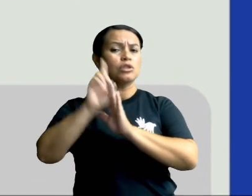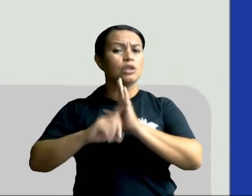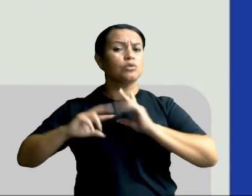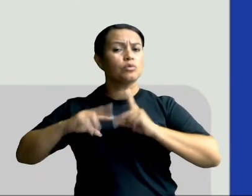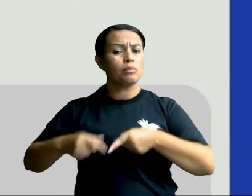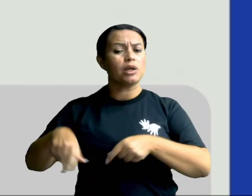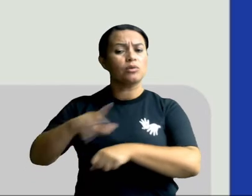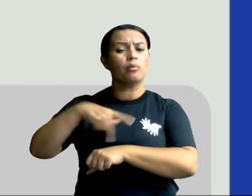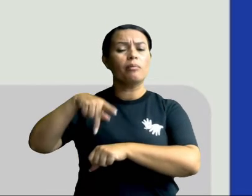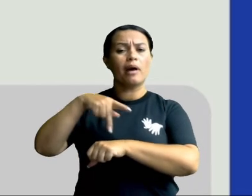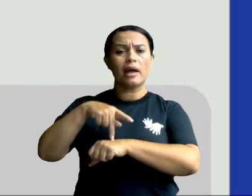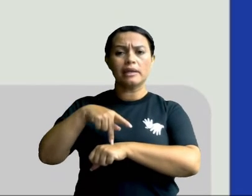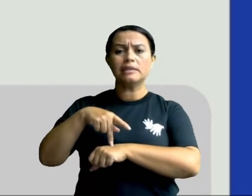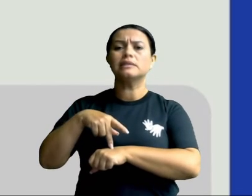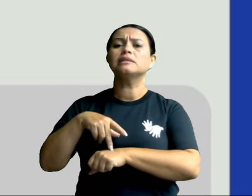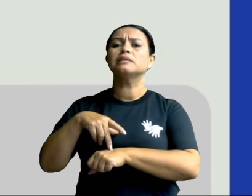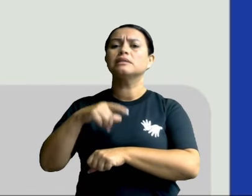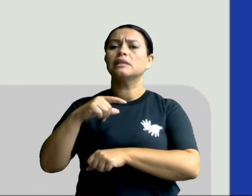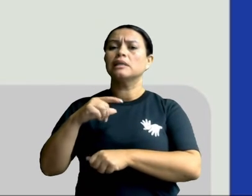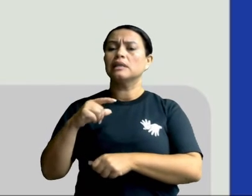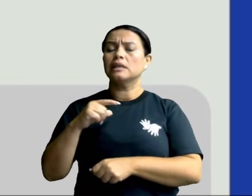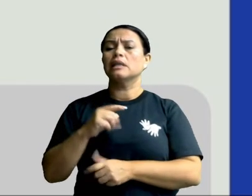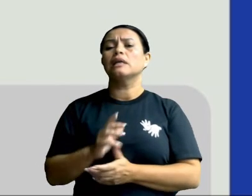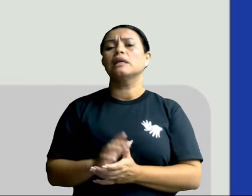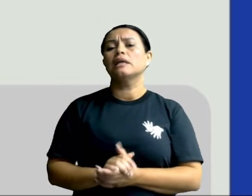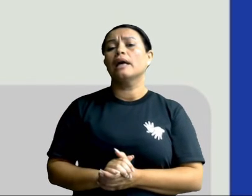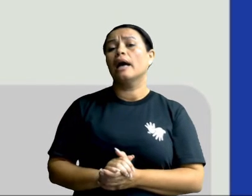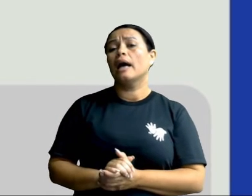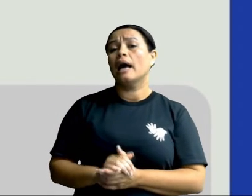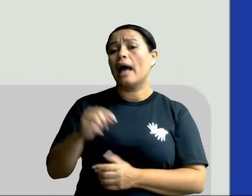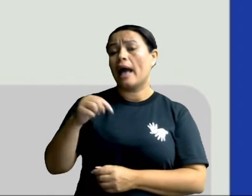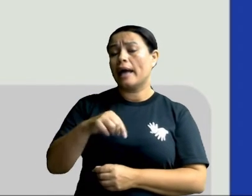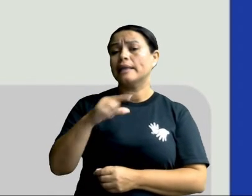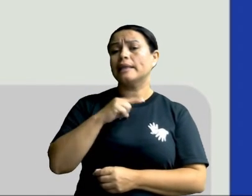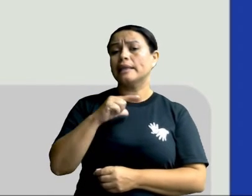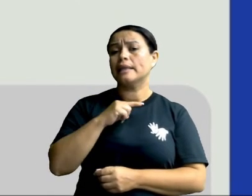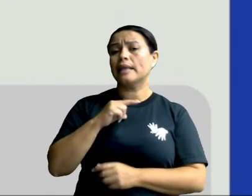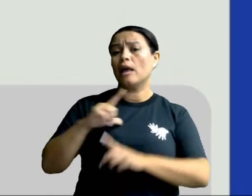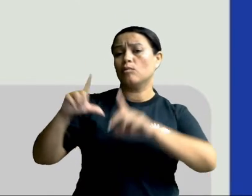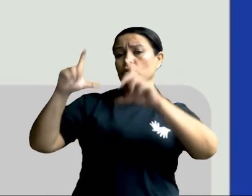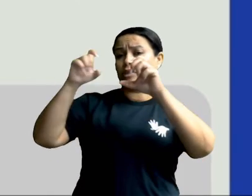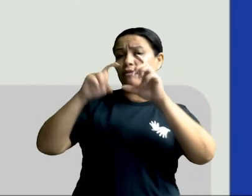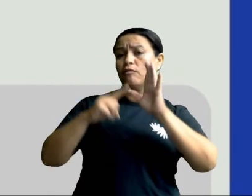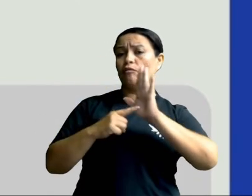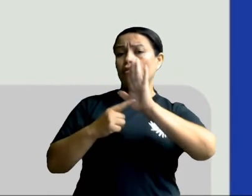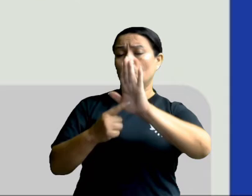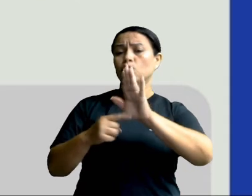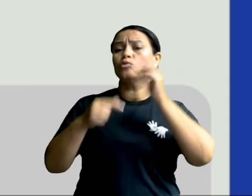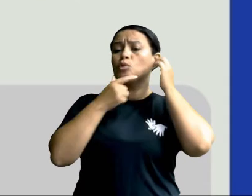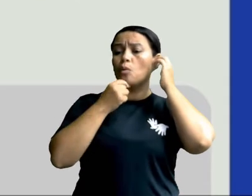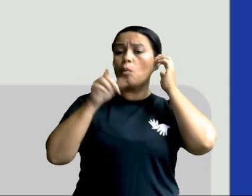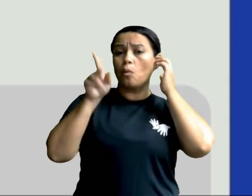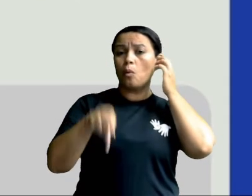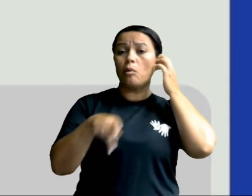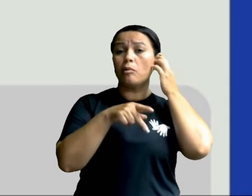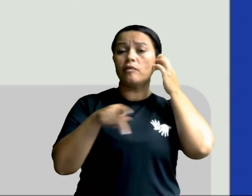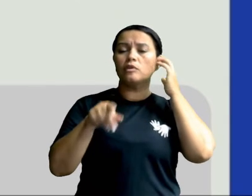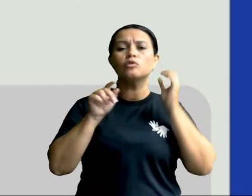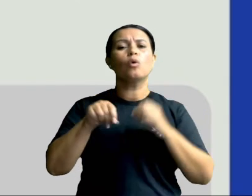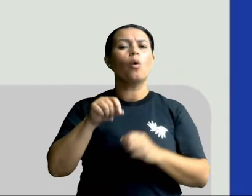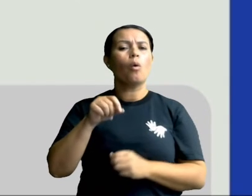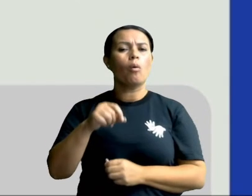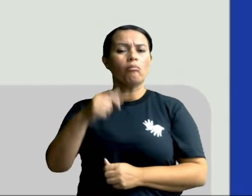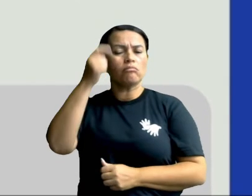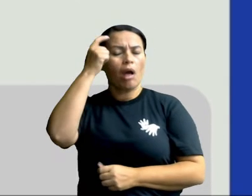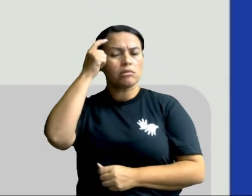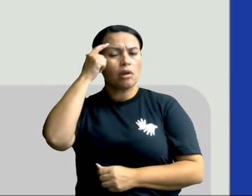país. As prisões de defensores de direitos humanos no país. Aqui nós temos a foto de Liao Xiaobo, né, que é um professor intelectual,